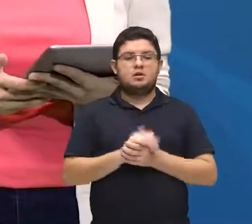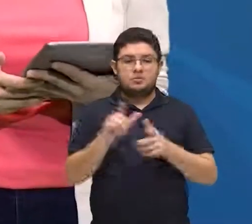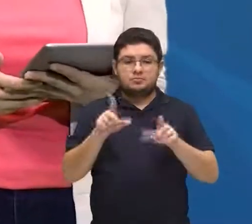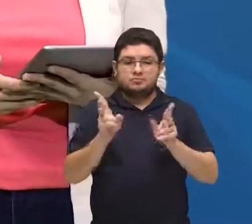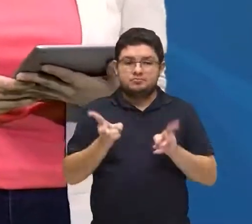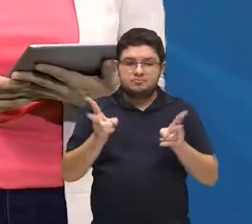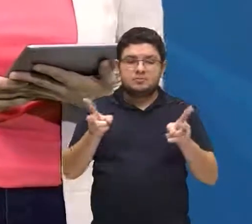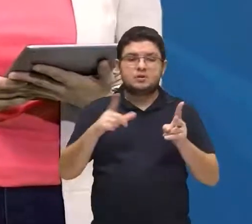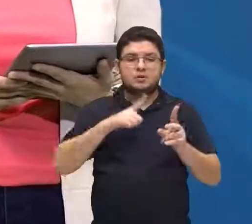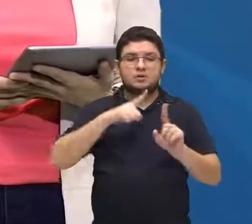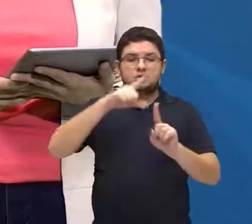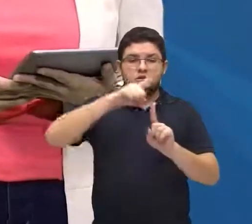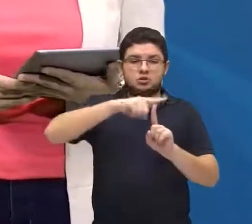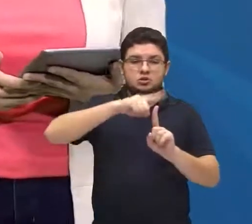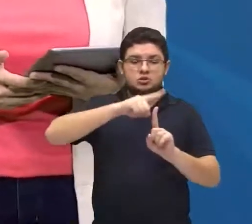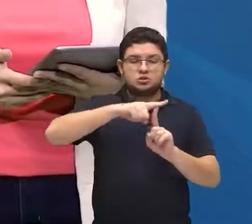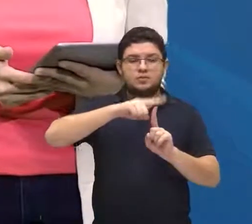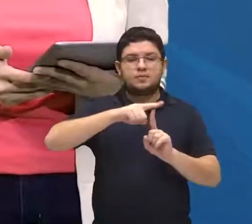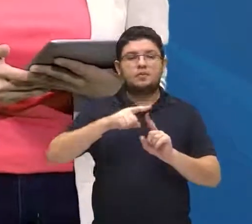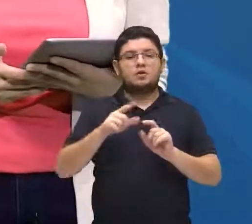olhada.